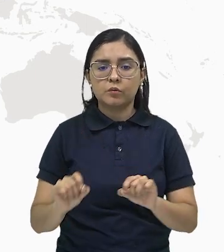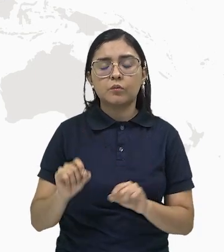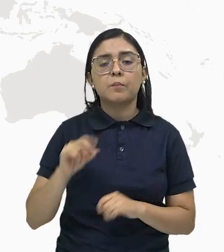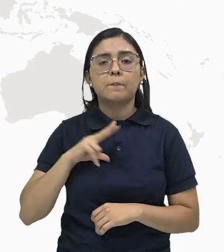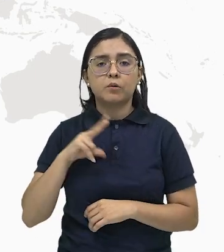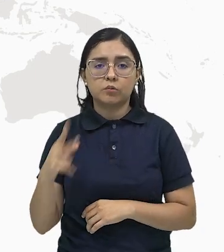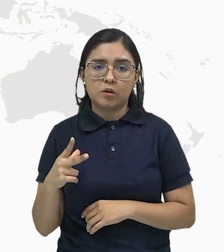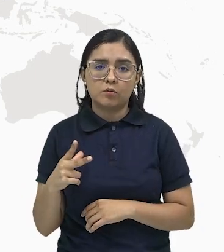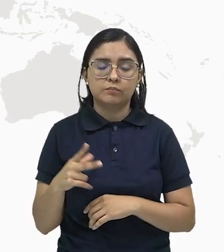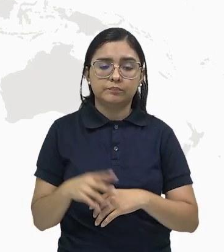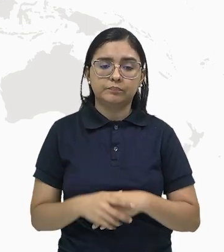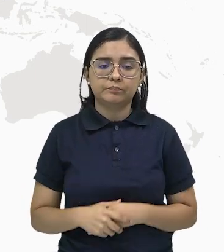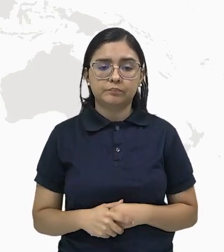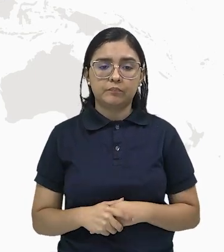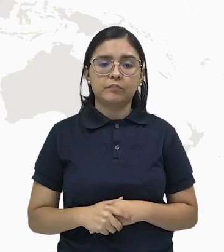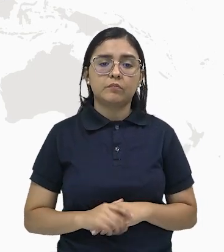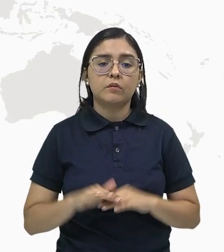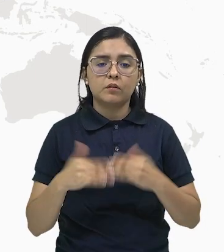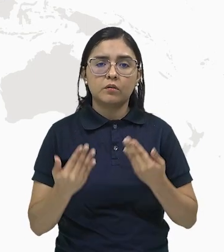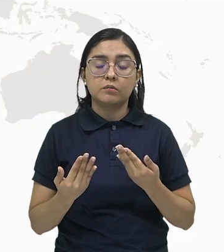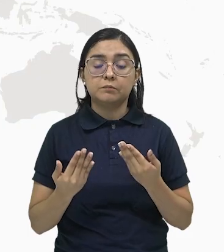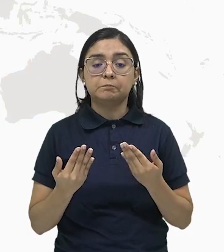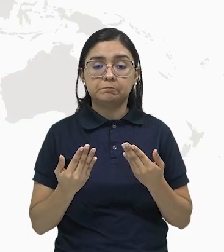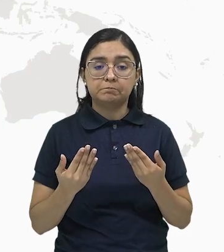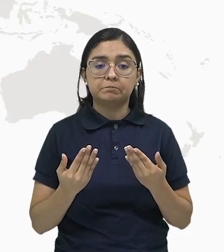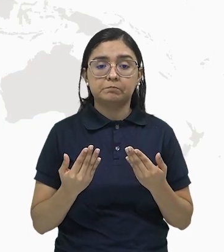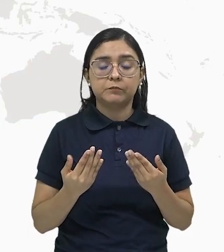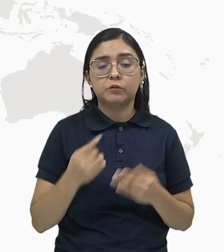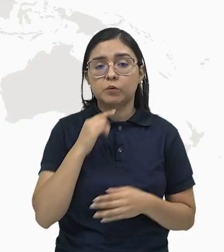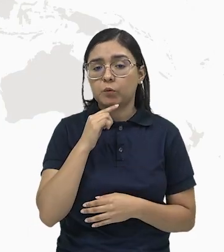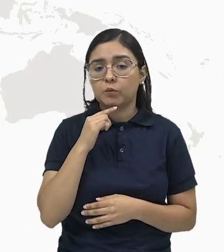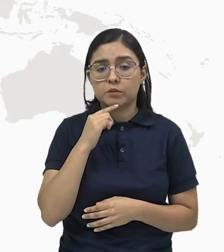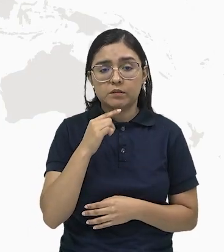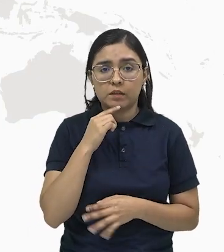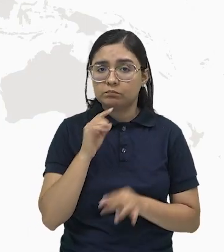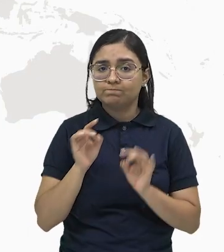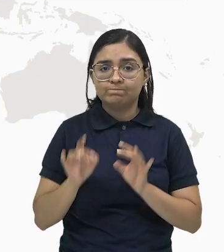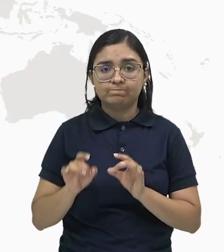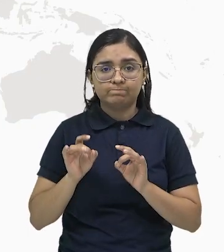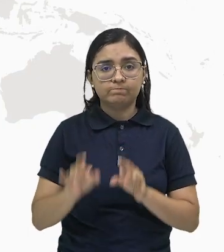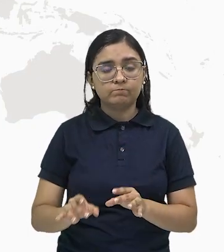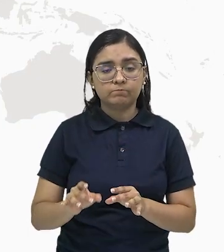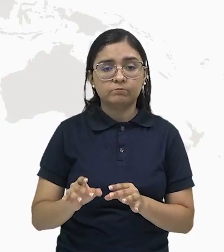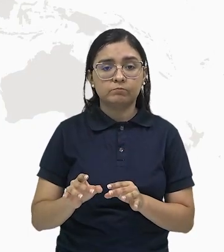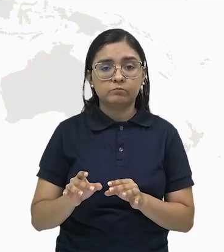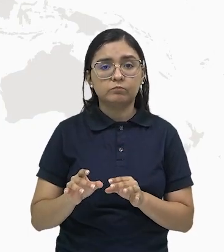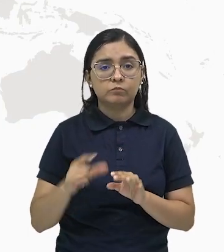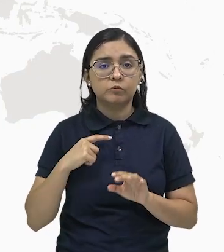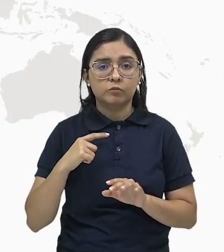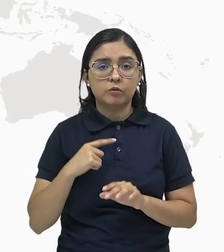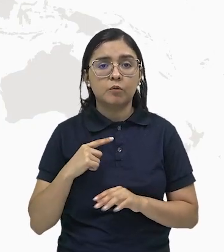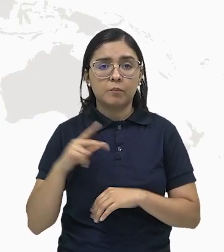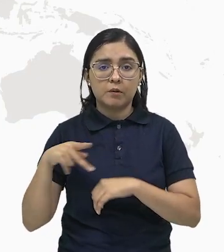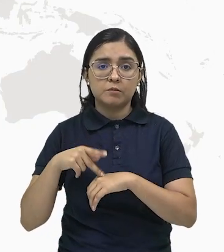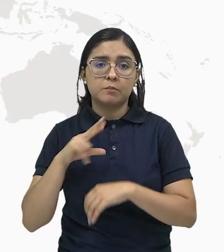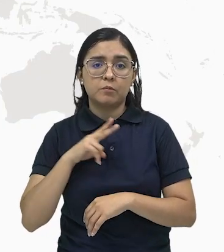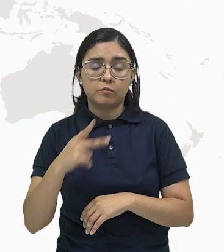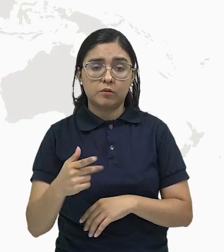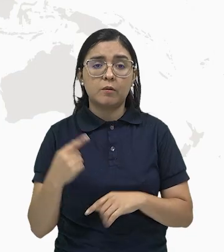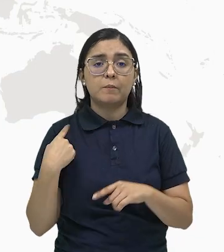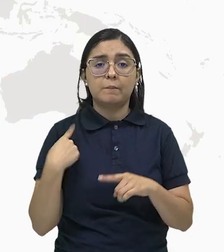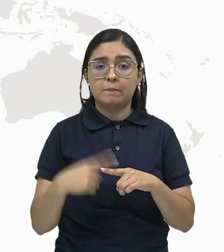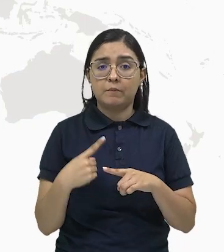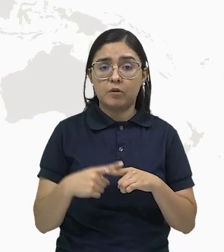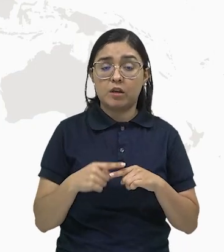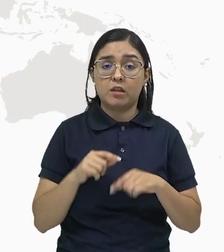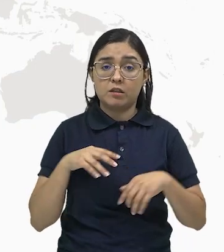caso é Portugal. A partir do momento, então, que a gente não consegue mais comercializar com os portos portugueses, porque eles foram invadidos,